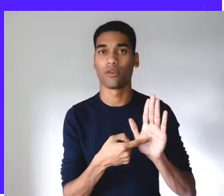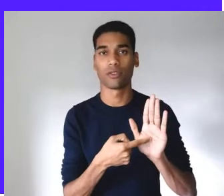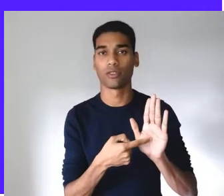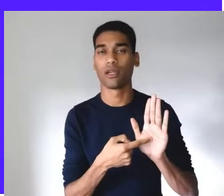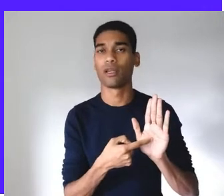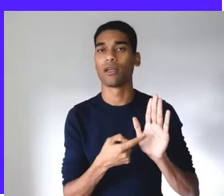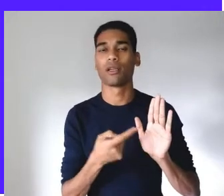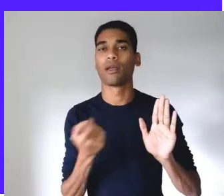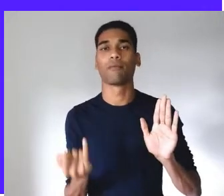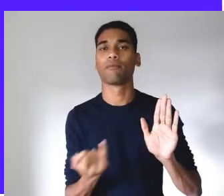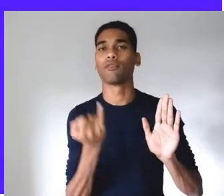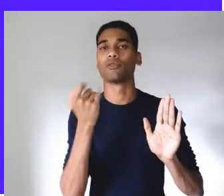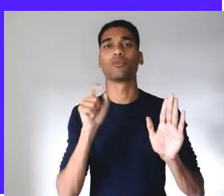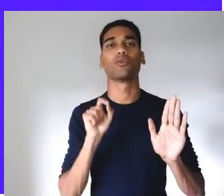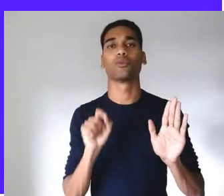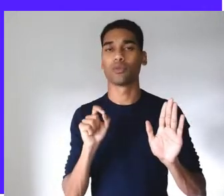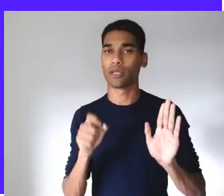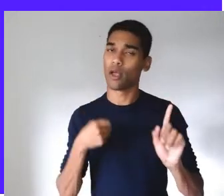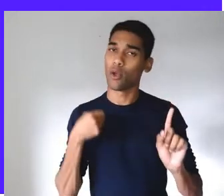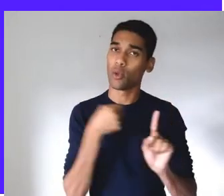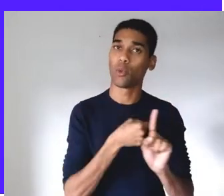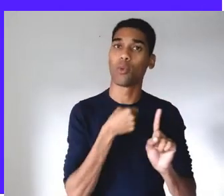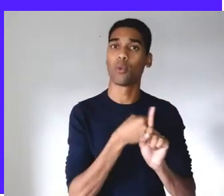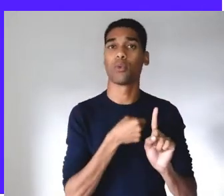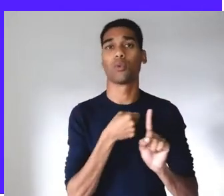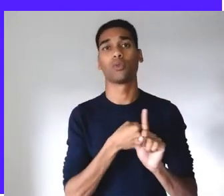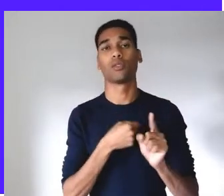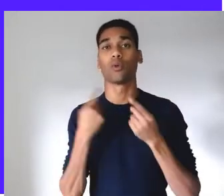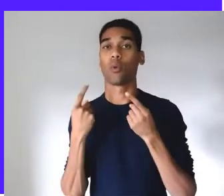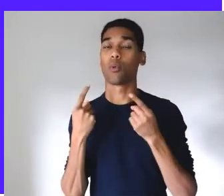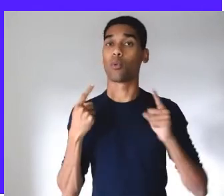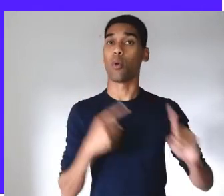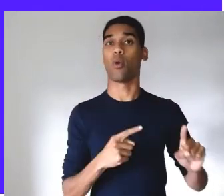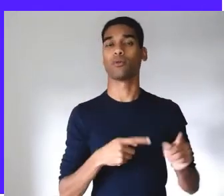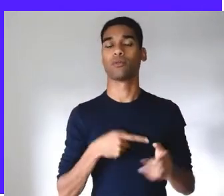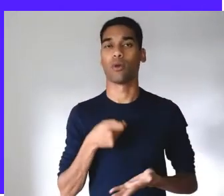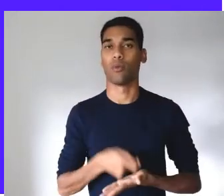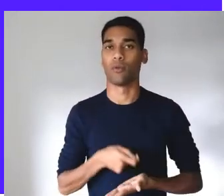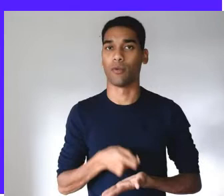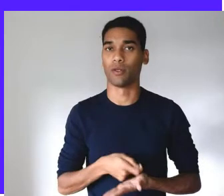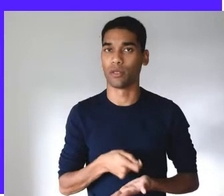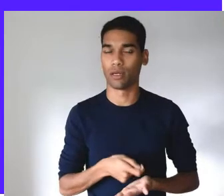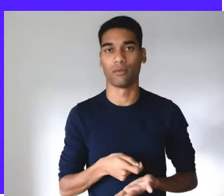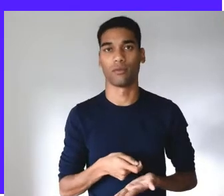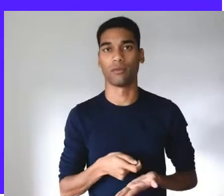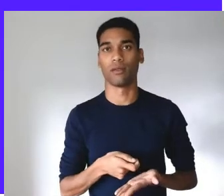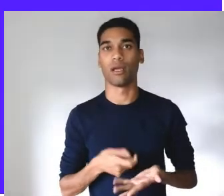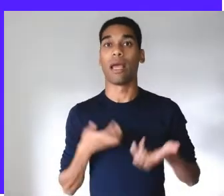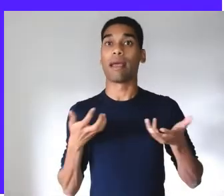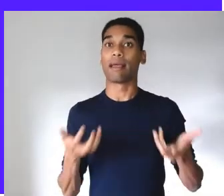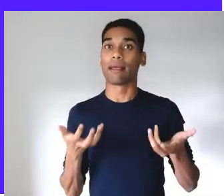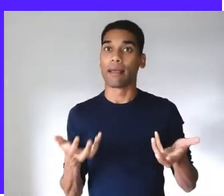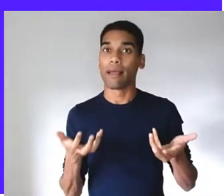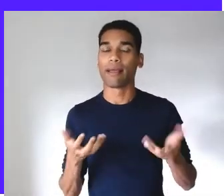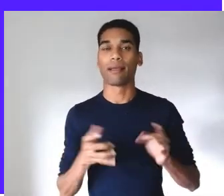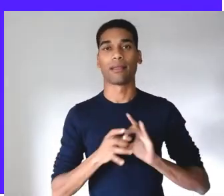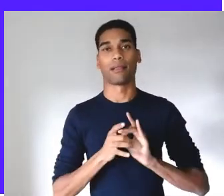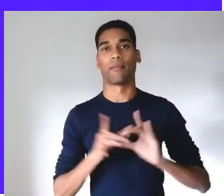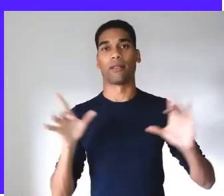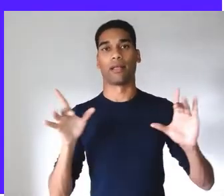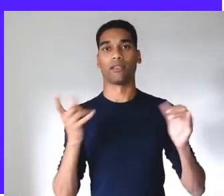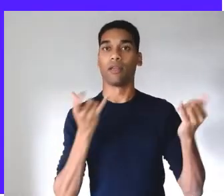se colocar contra o autoritarismo, pela liberdade, pela informação correta como direito